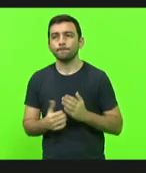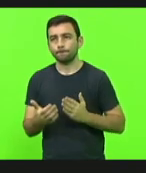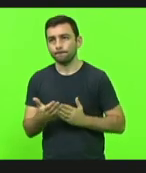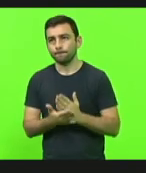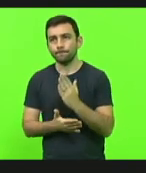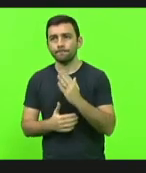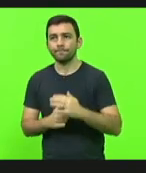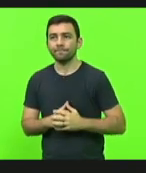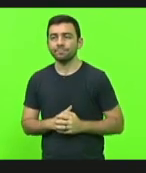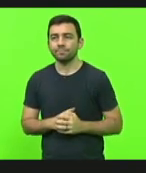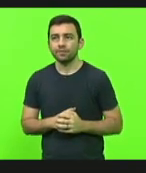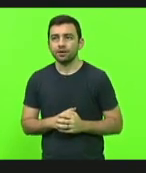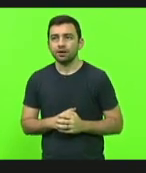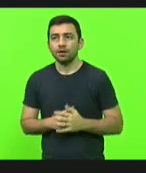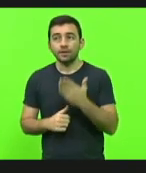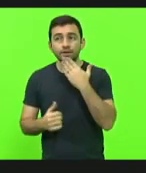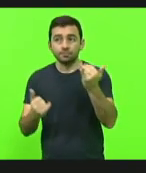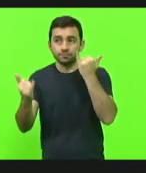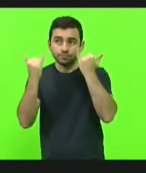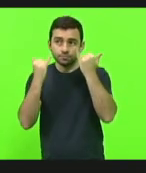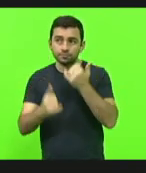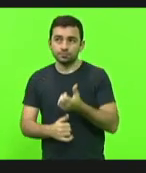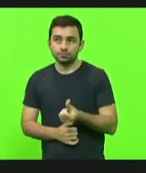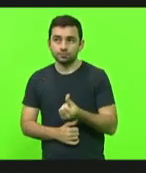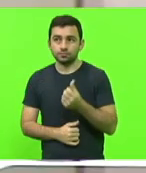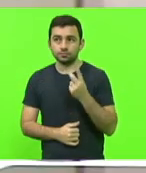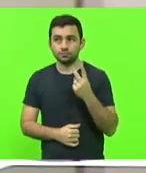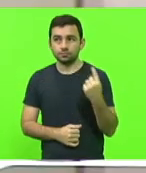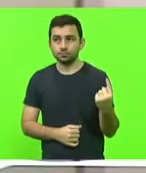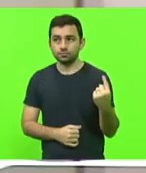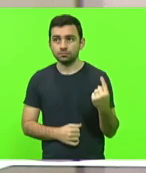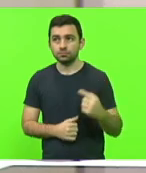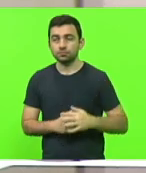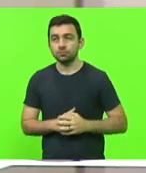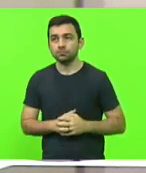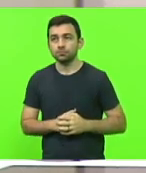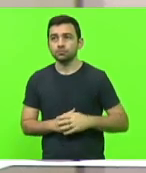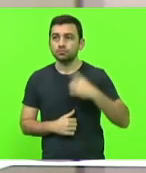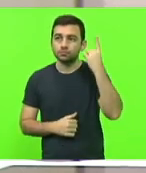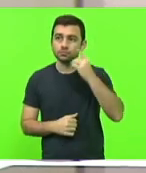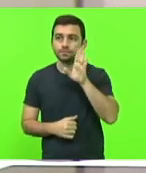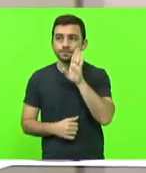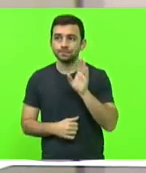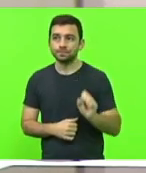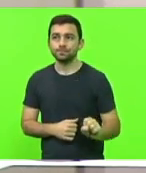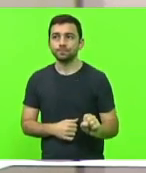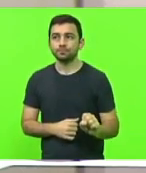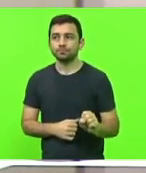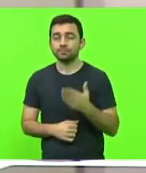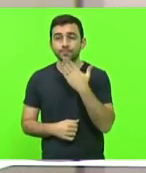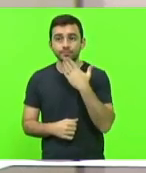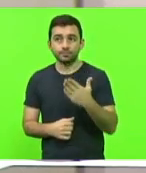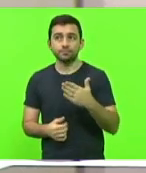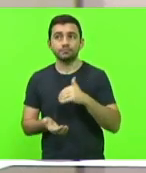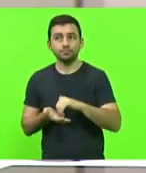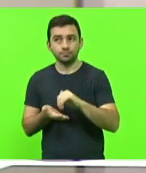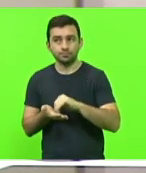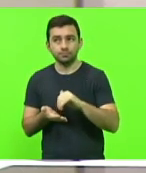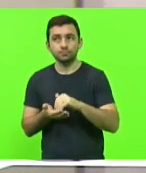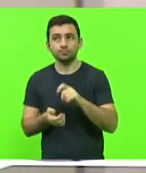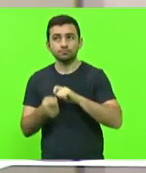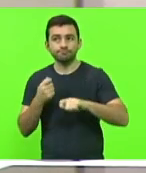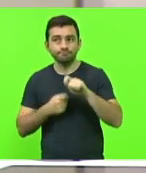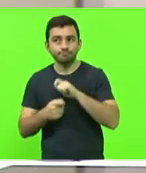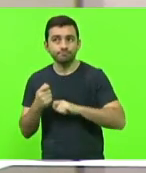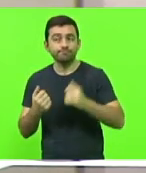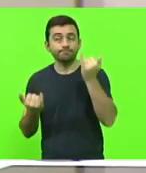Aprovado. Pedido de informação 621. Deputado Bruno Souza, solicitando ao secretário de Estado da Fazenda